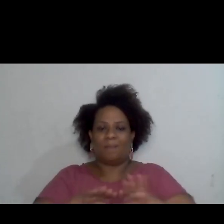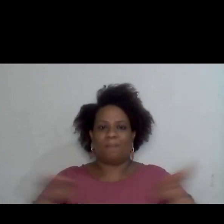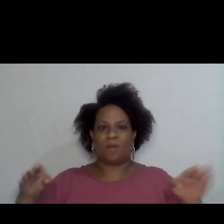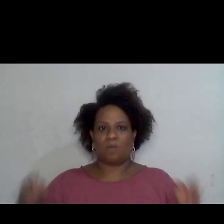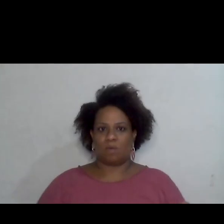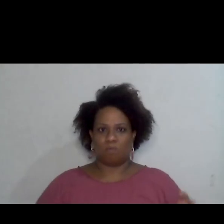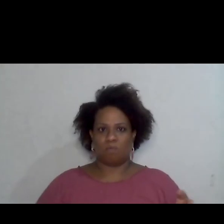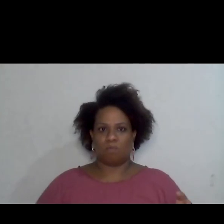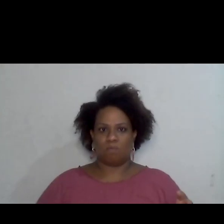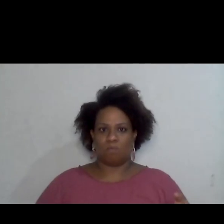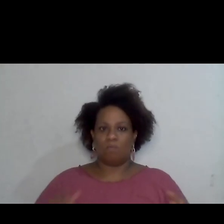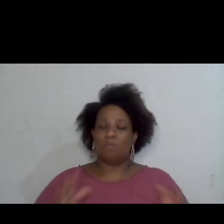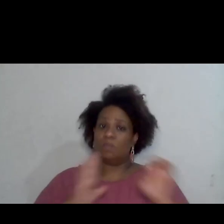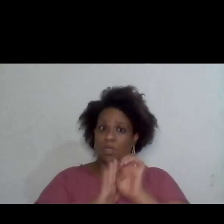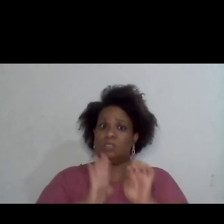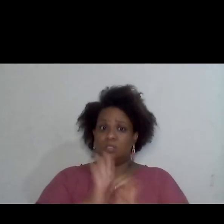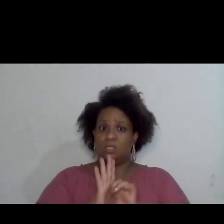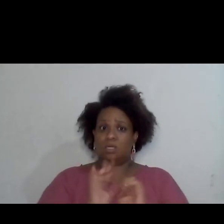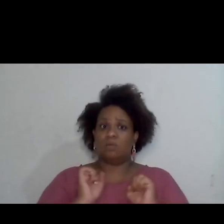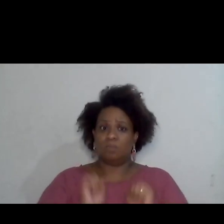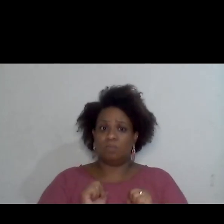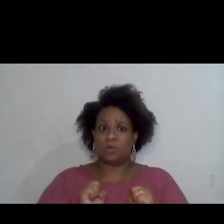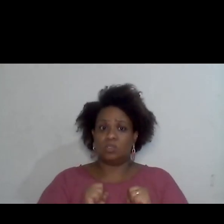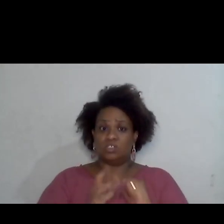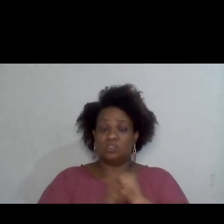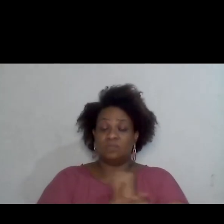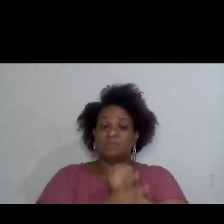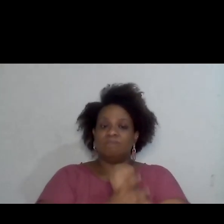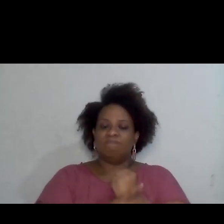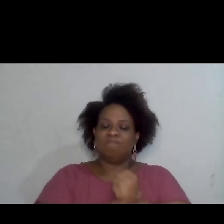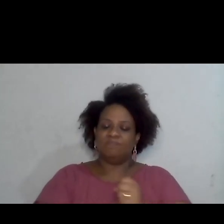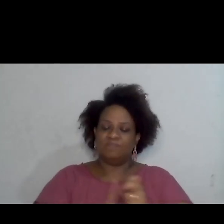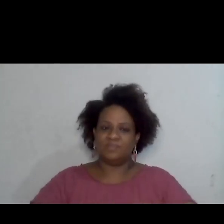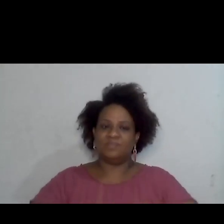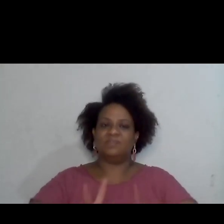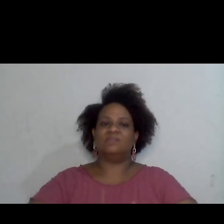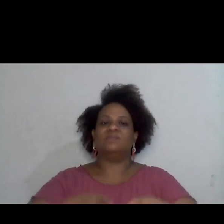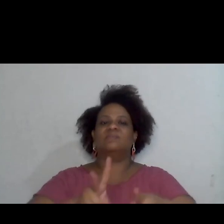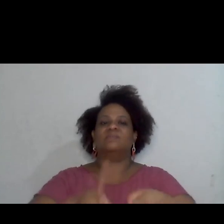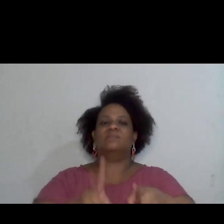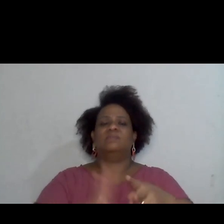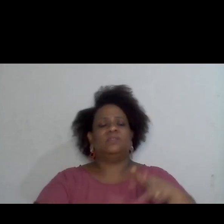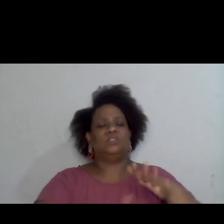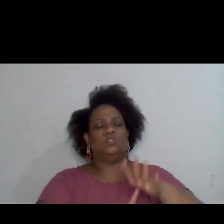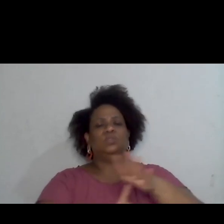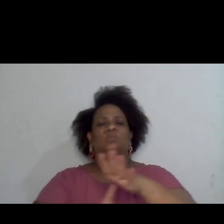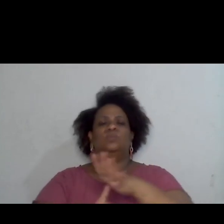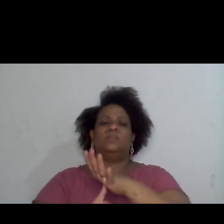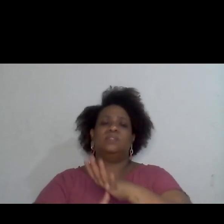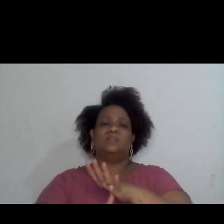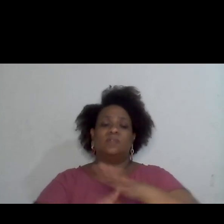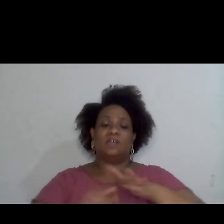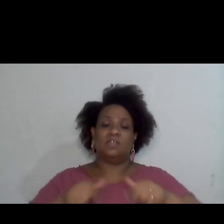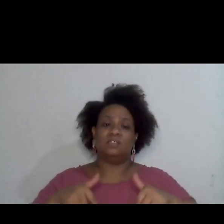editais, eles podem ser moldados para garantir a continuidade de determinadas instituições e ações e